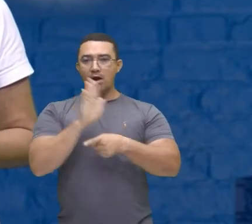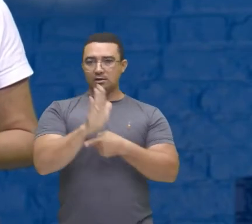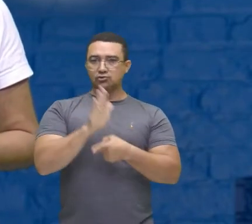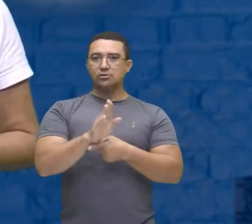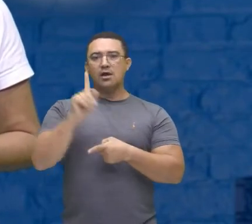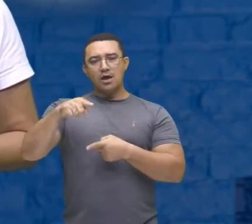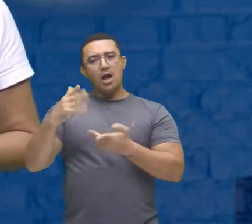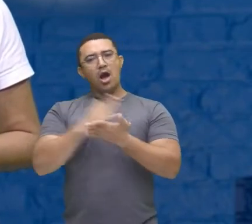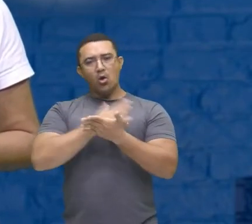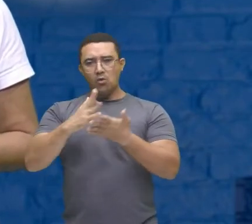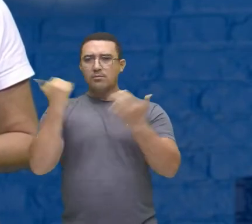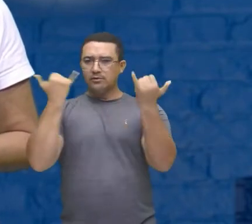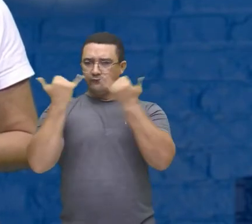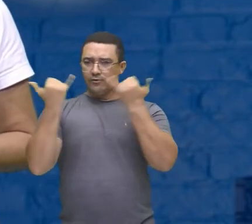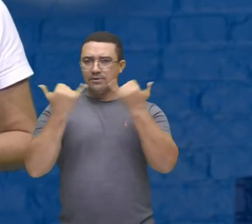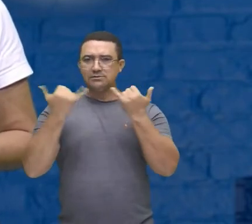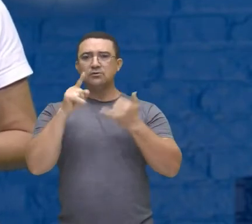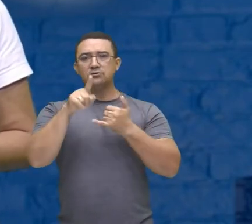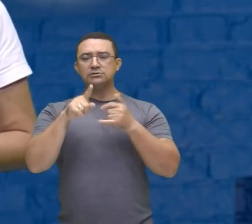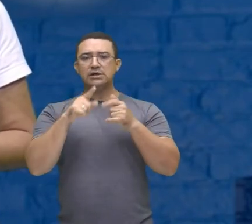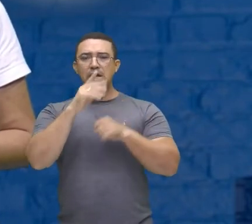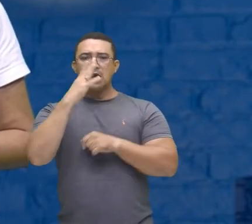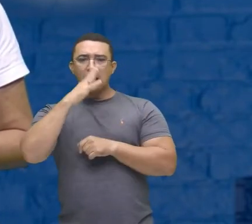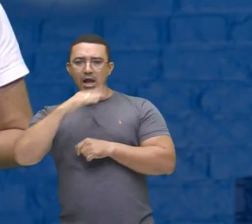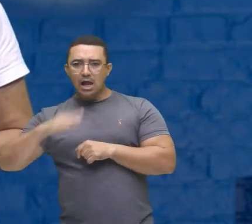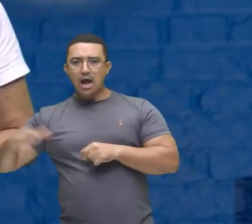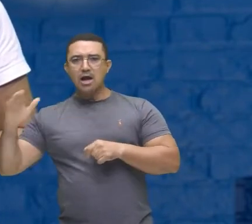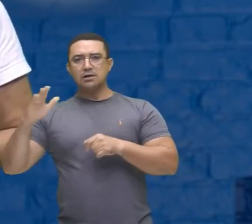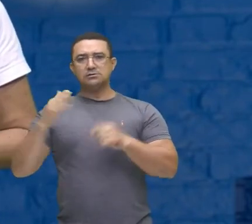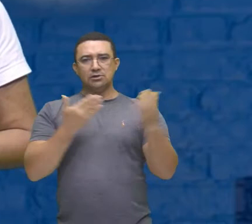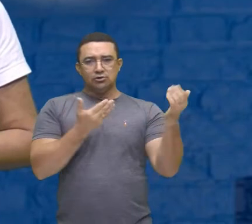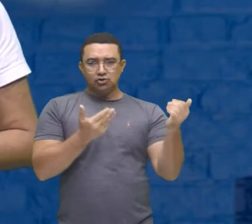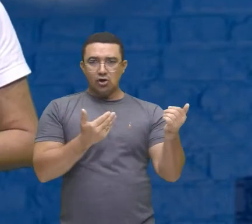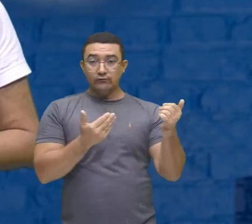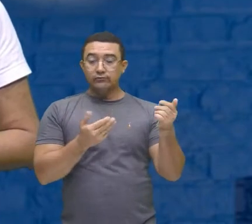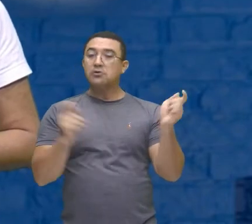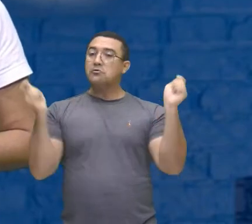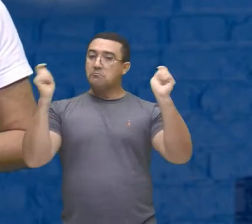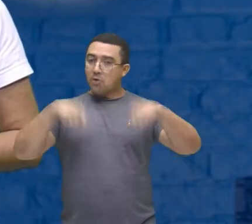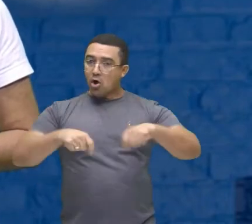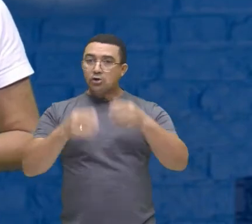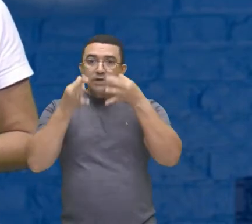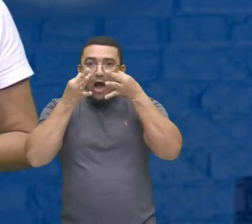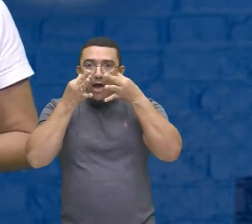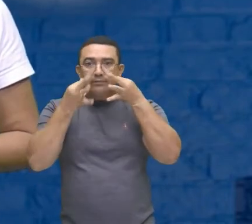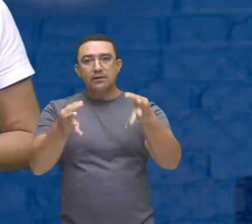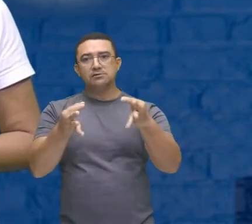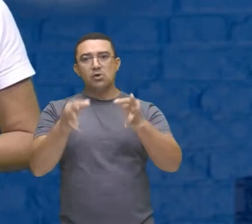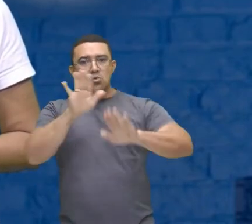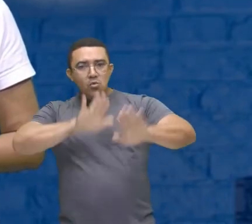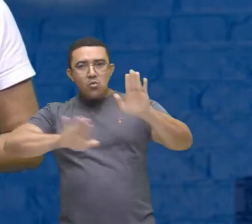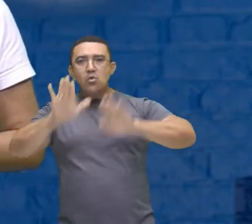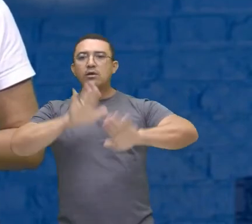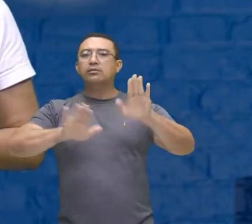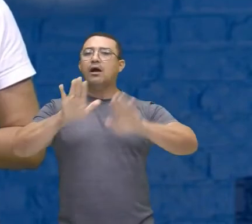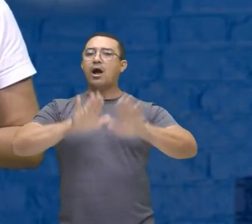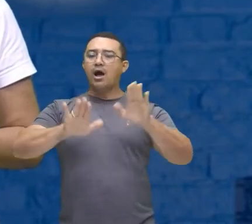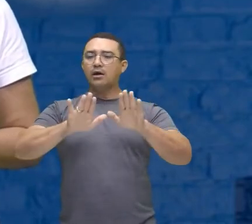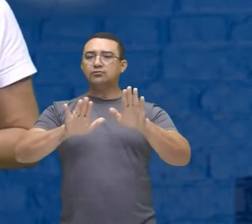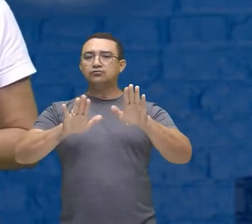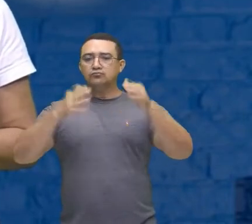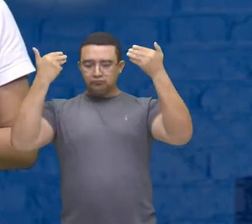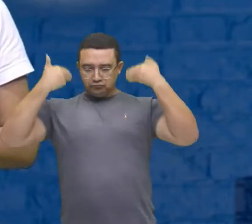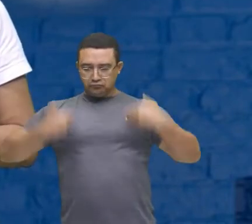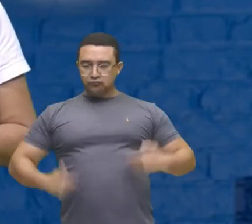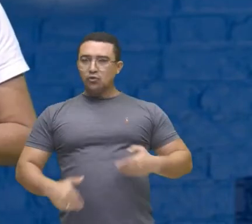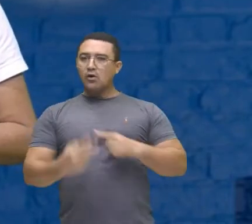algumas informações que você, criança, que você, adolescente, pode ficar atento e pode fazer uso para se proteger. E eu